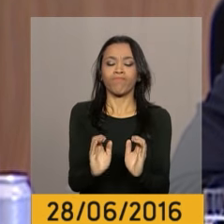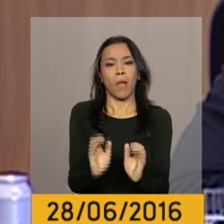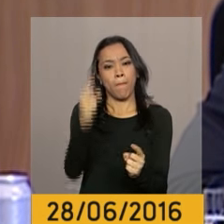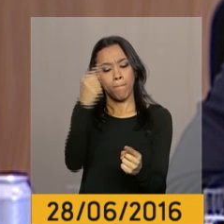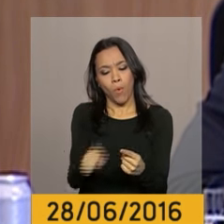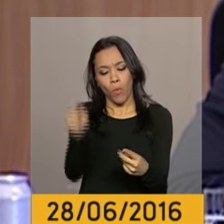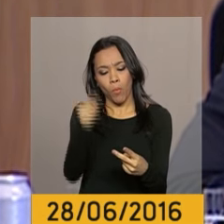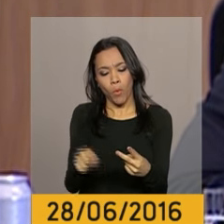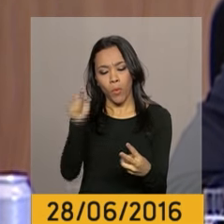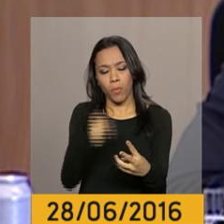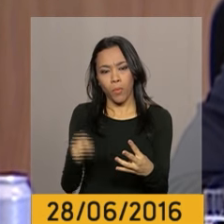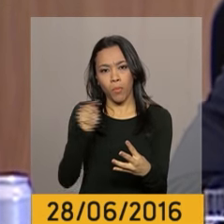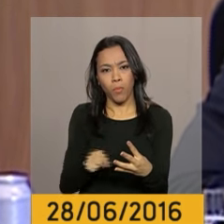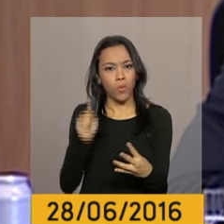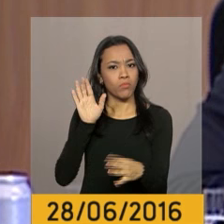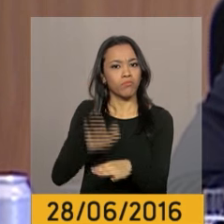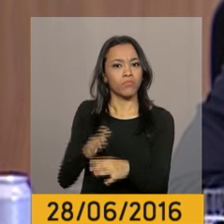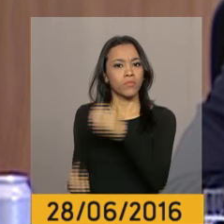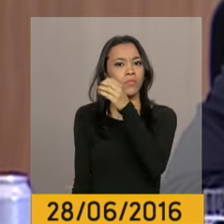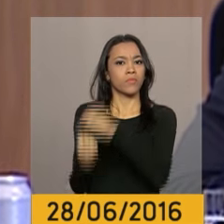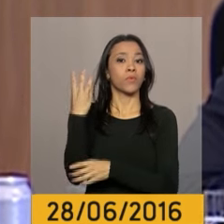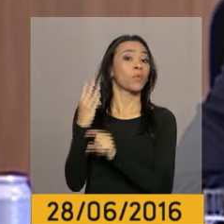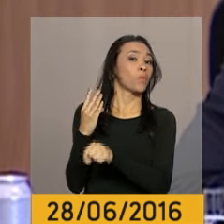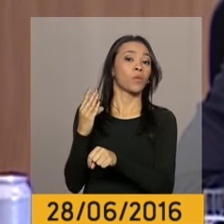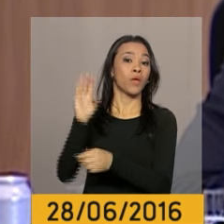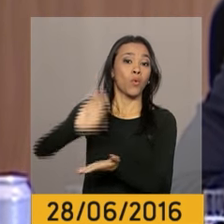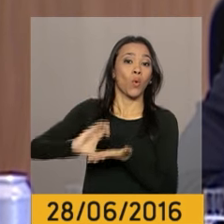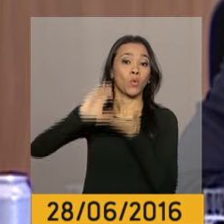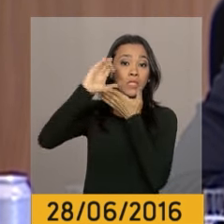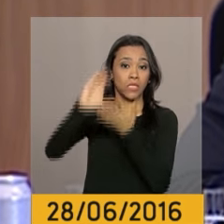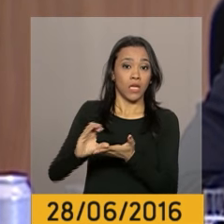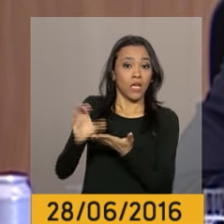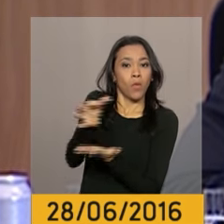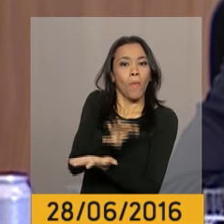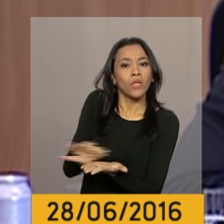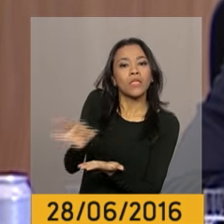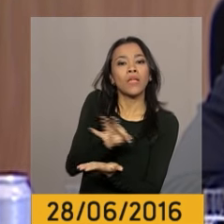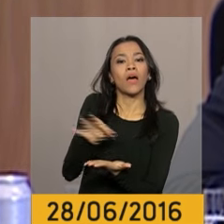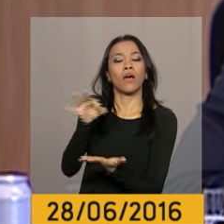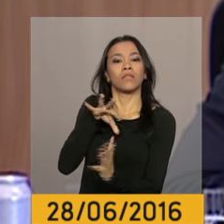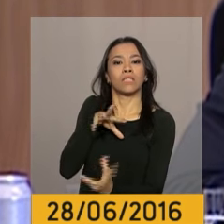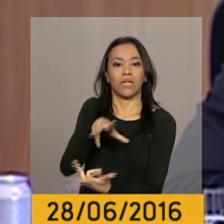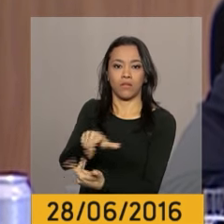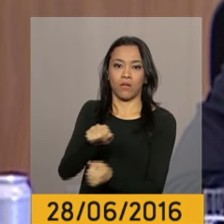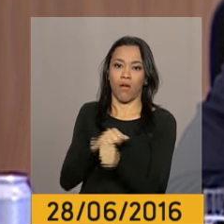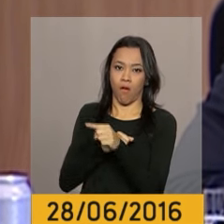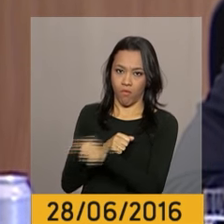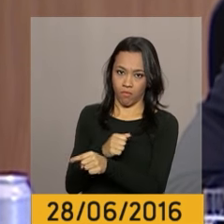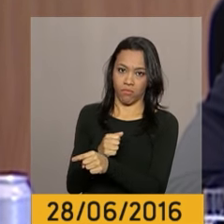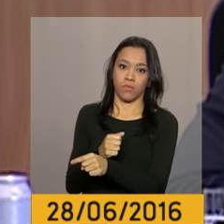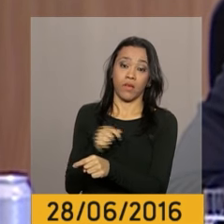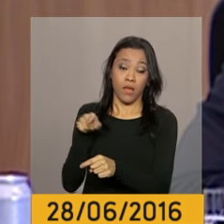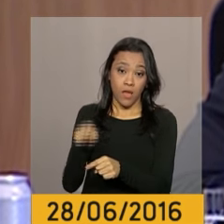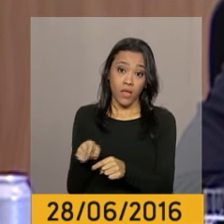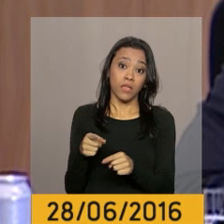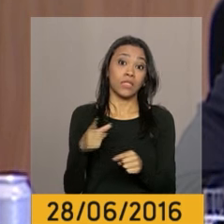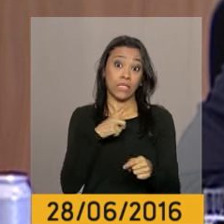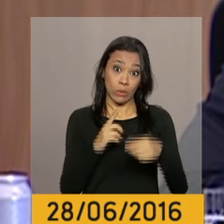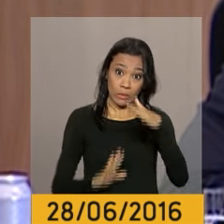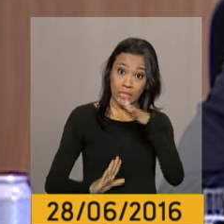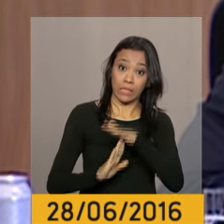estabelecida pelo Conselho Monetário Nacional, mirando o seu ponto central. Os limites de